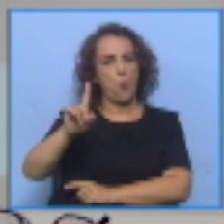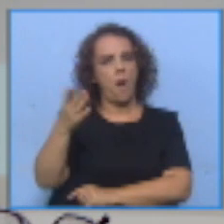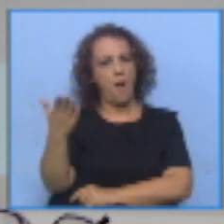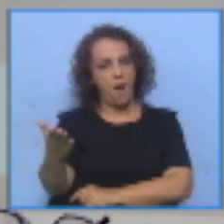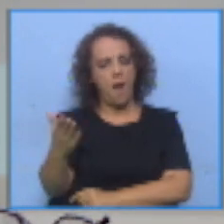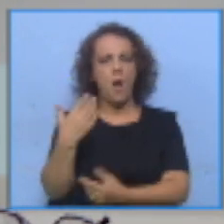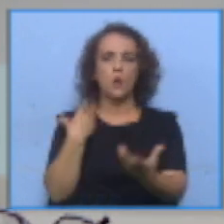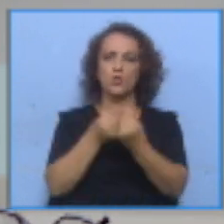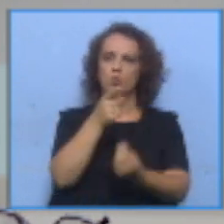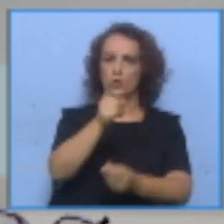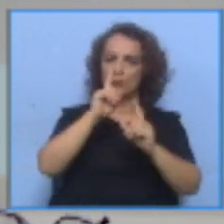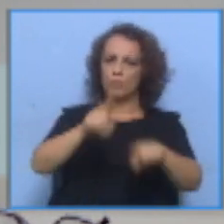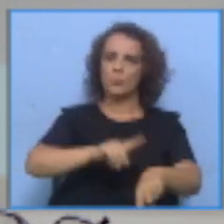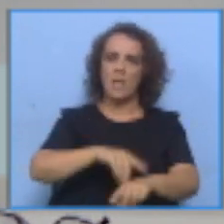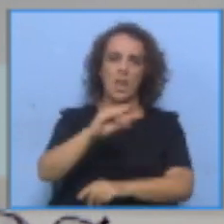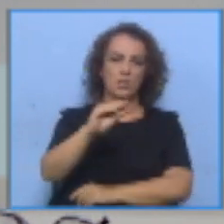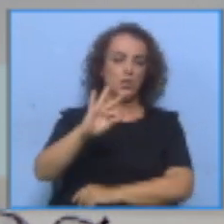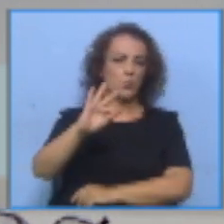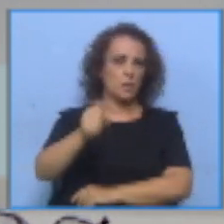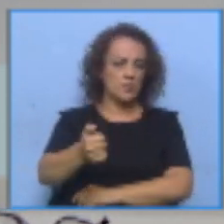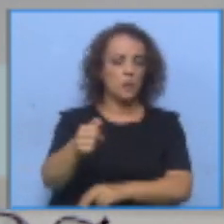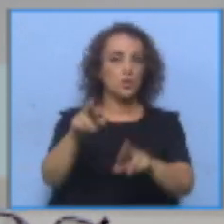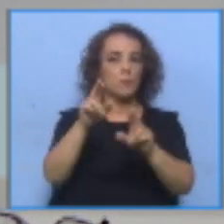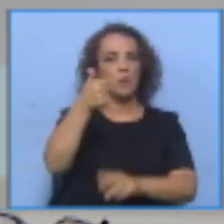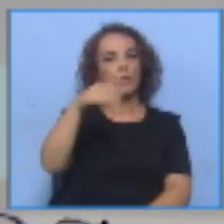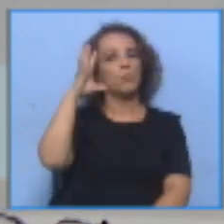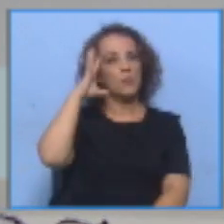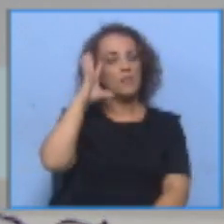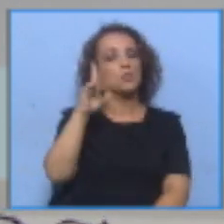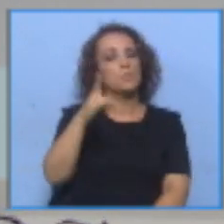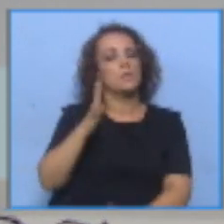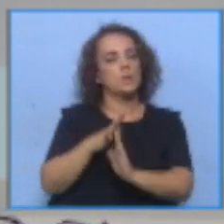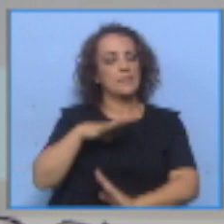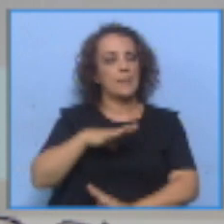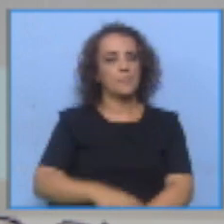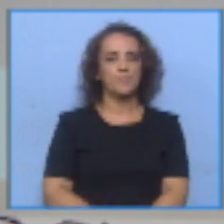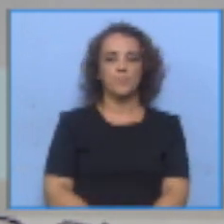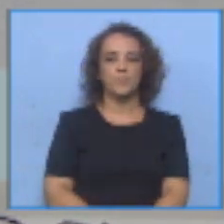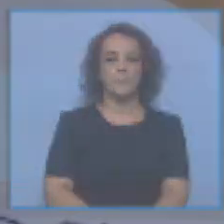companhia pelas 22h45. Votos de uma ótima tarde. Até amanhã, se Deus quiser.